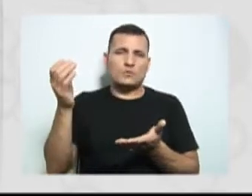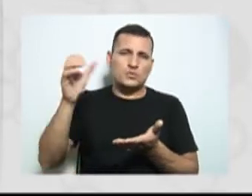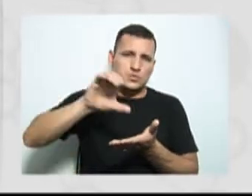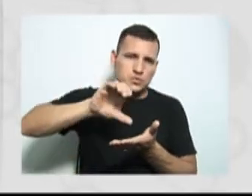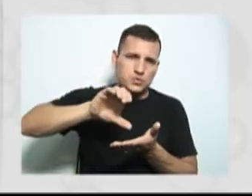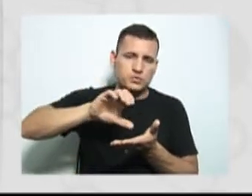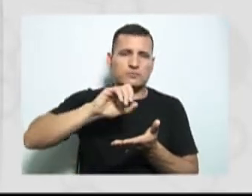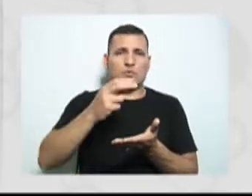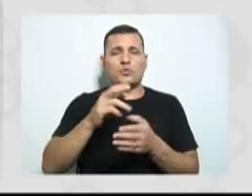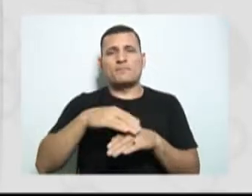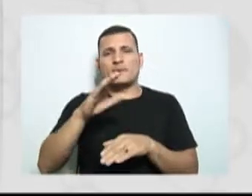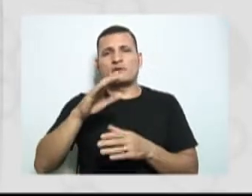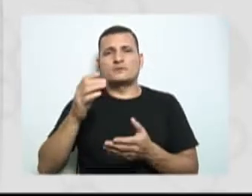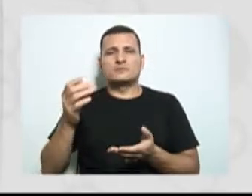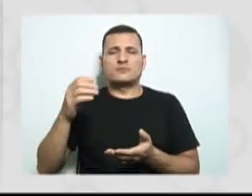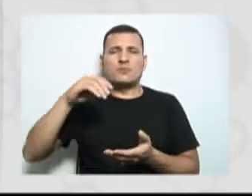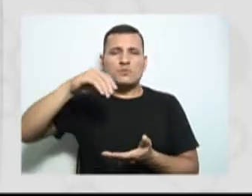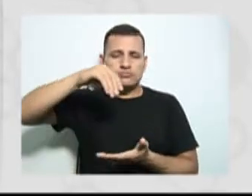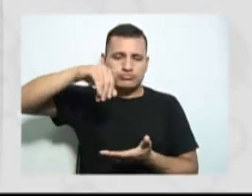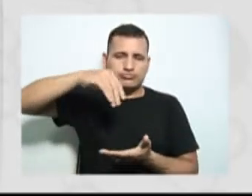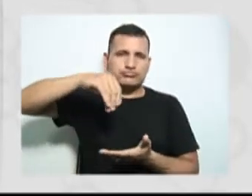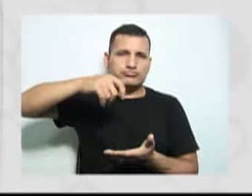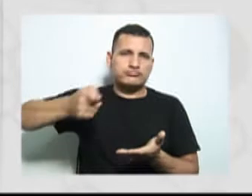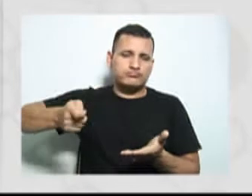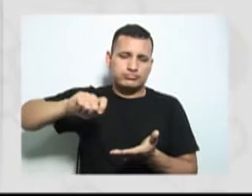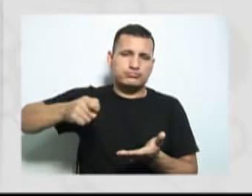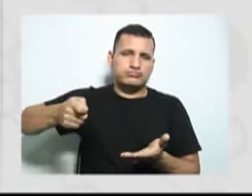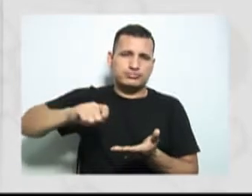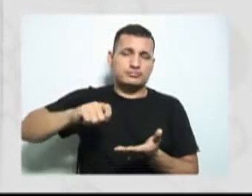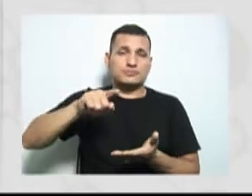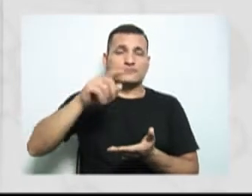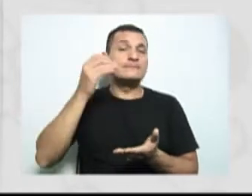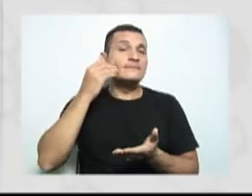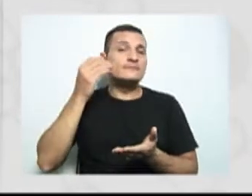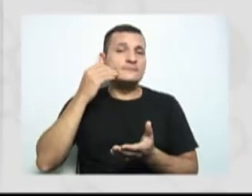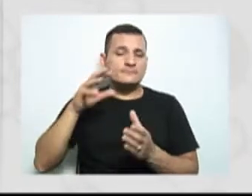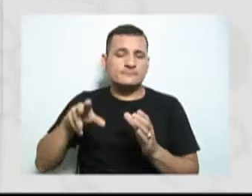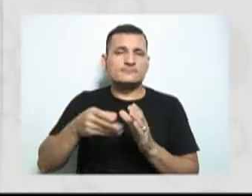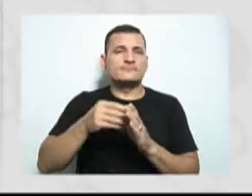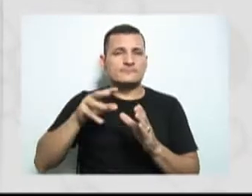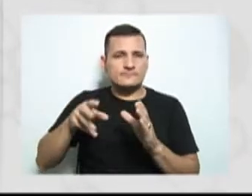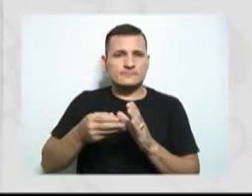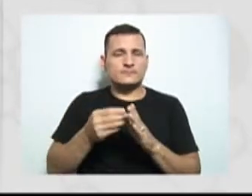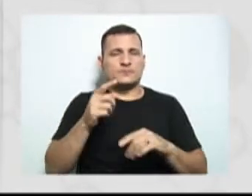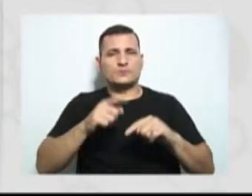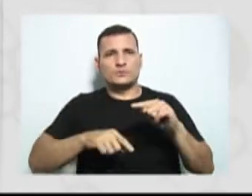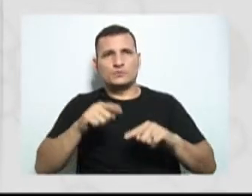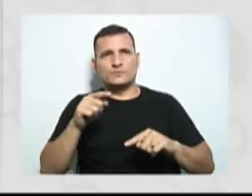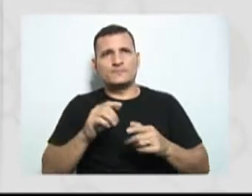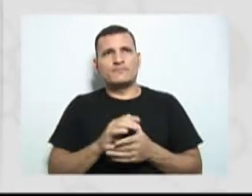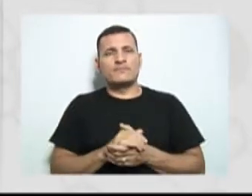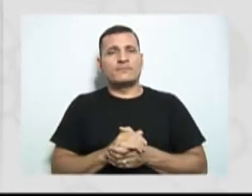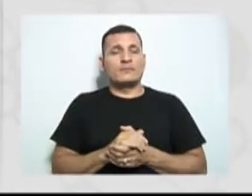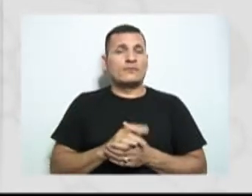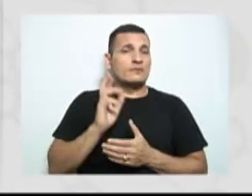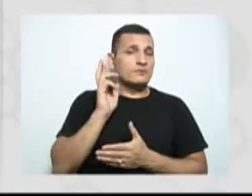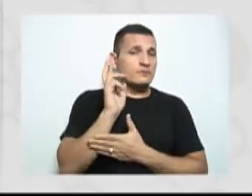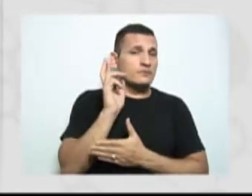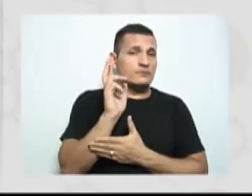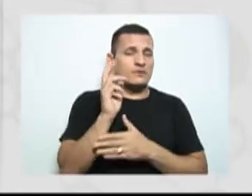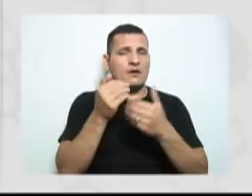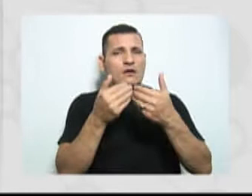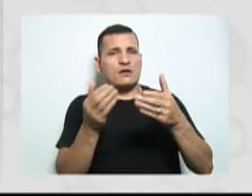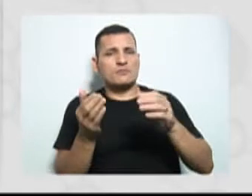de maisena. Então, vocês tentam incrementar o produto que vocês estão fazendo. Decidir abrir ou fechar uma unidade